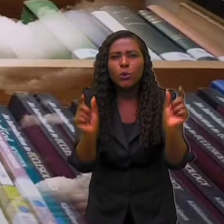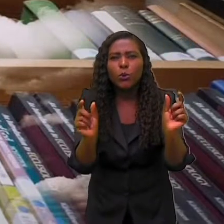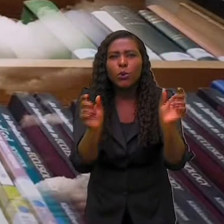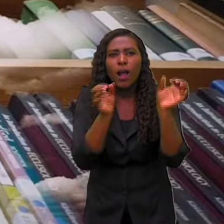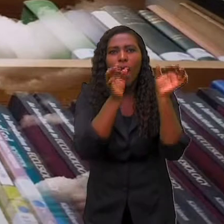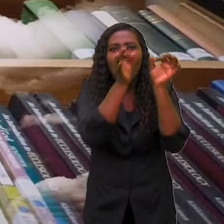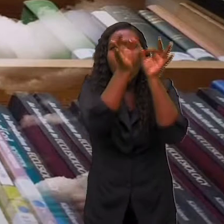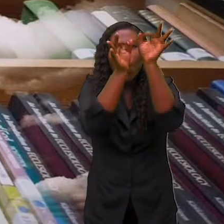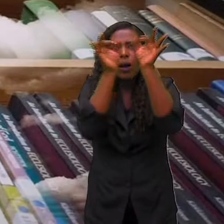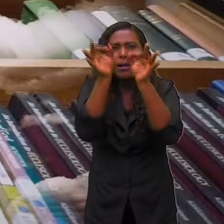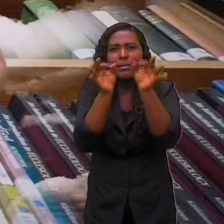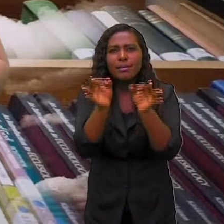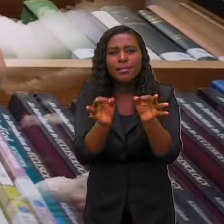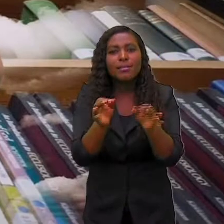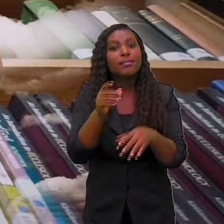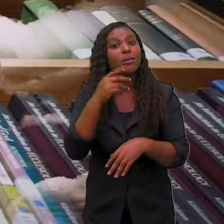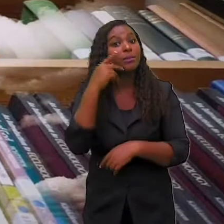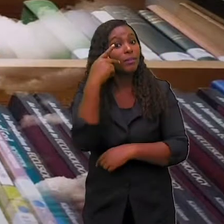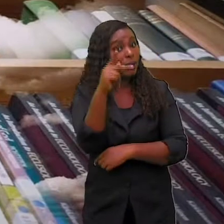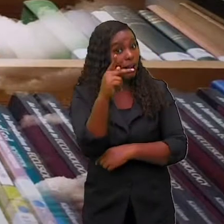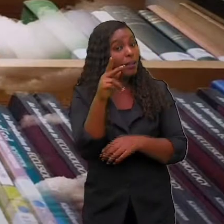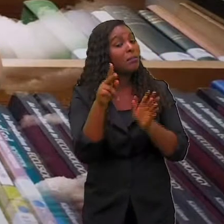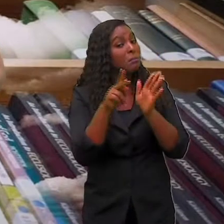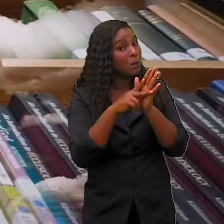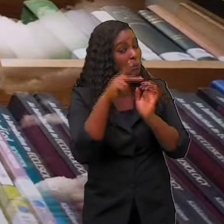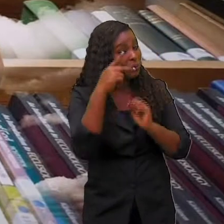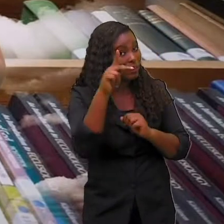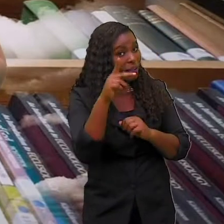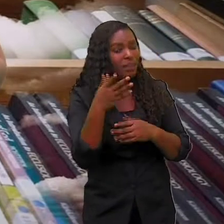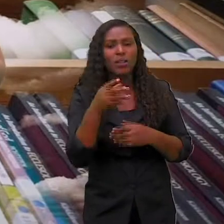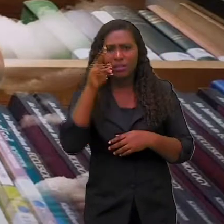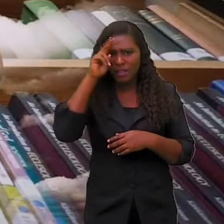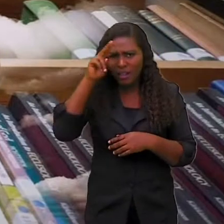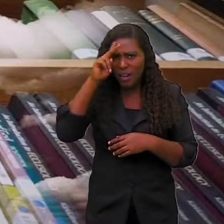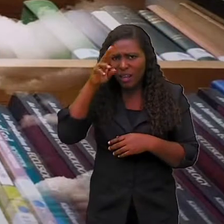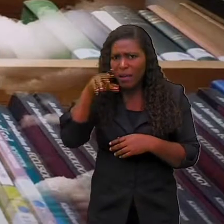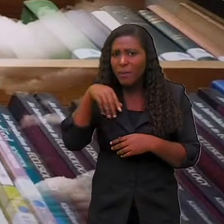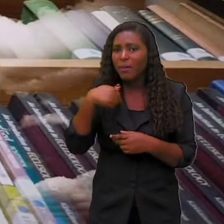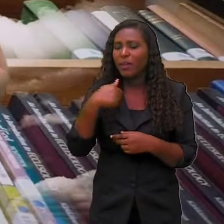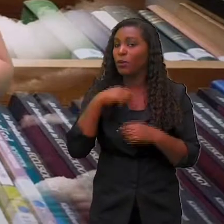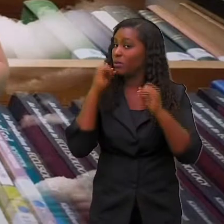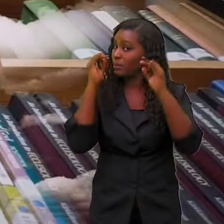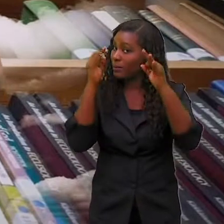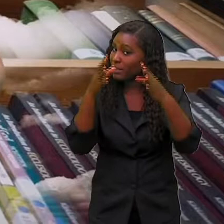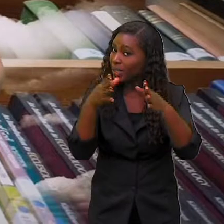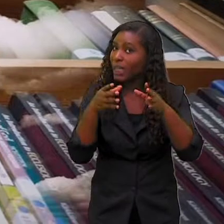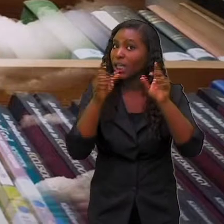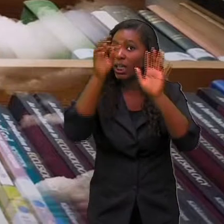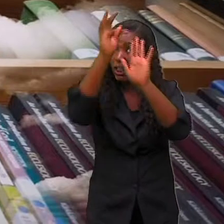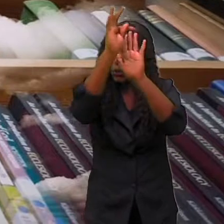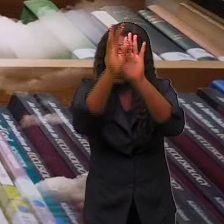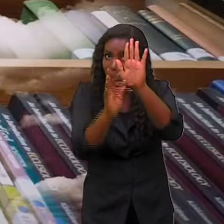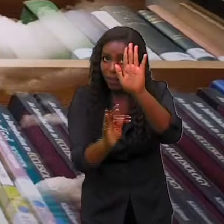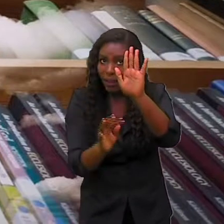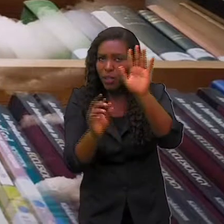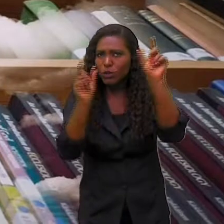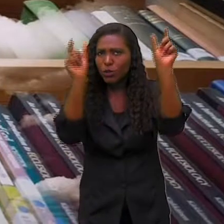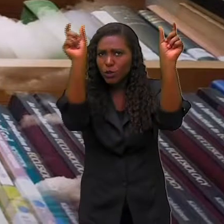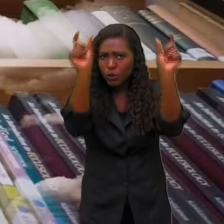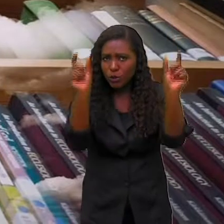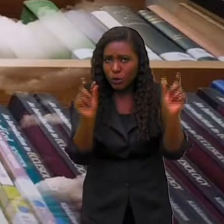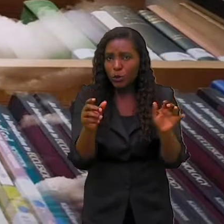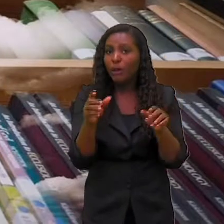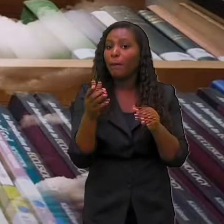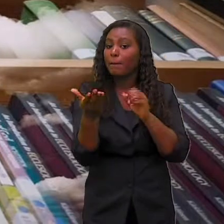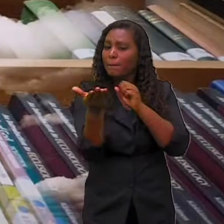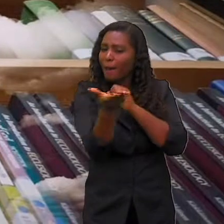escrever? Pois é. Todo texto tem uma estrutura básica e essa estrutura será o tipo de texto